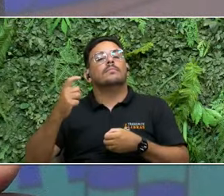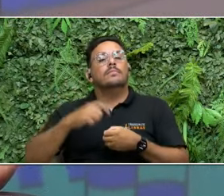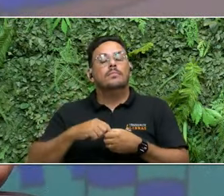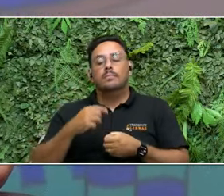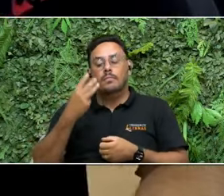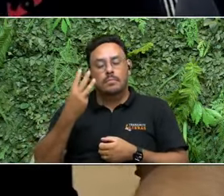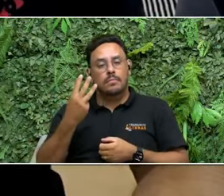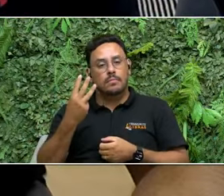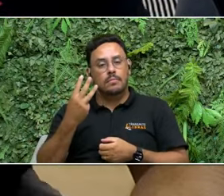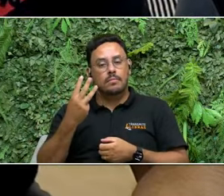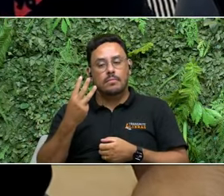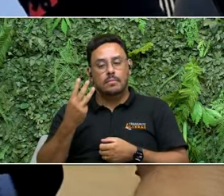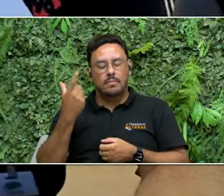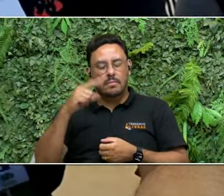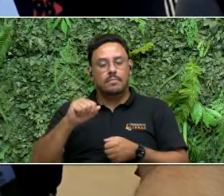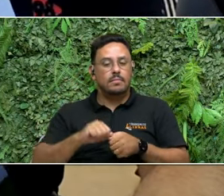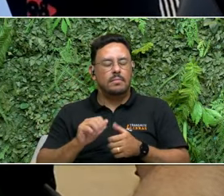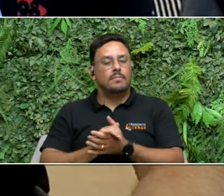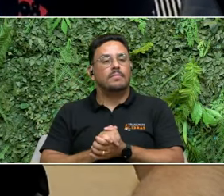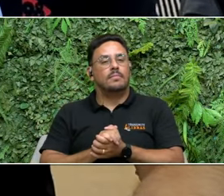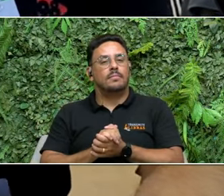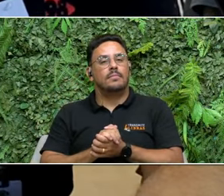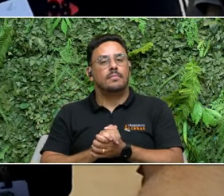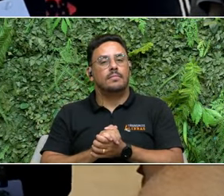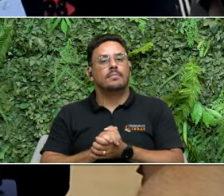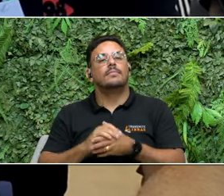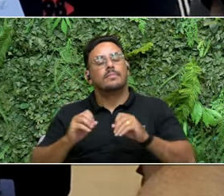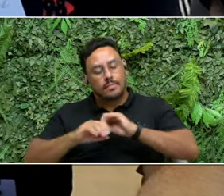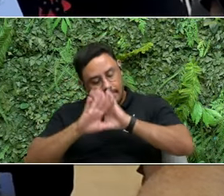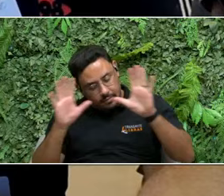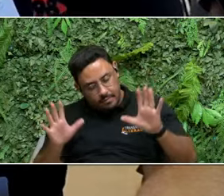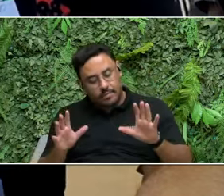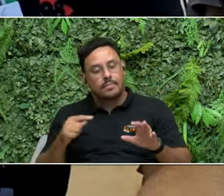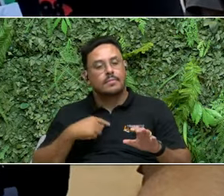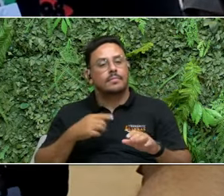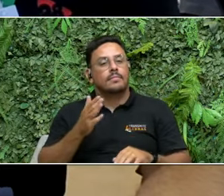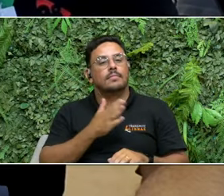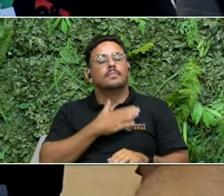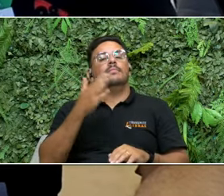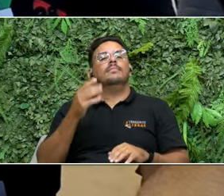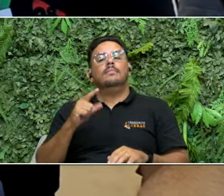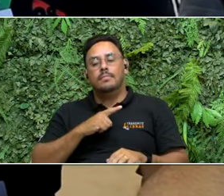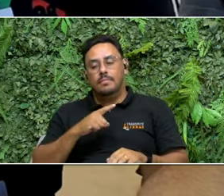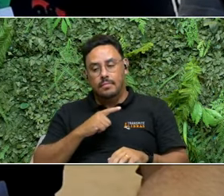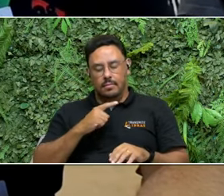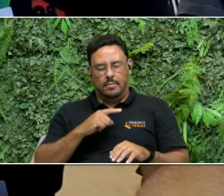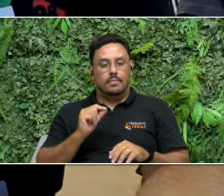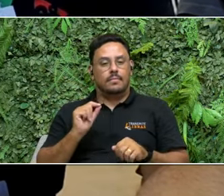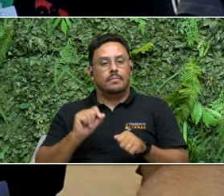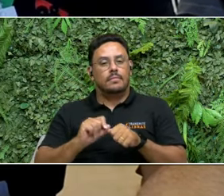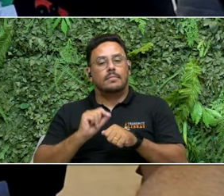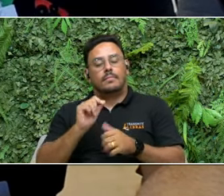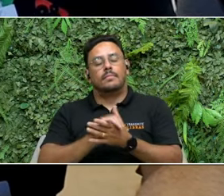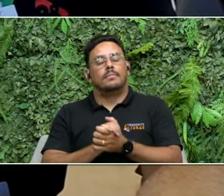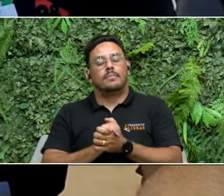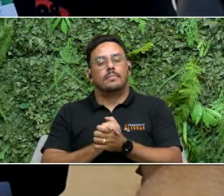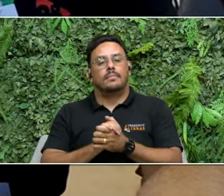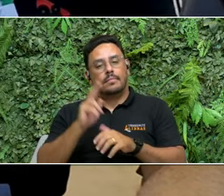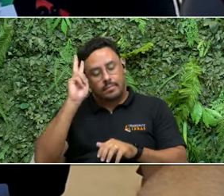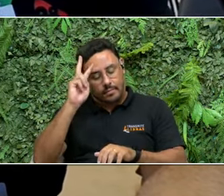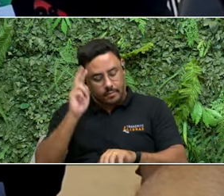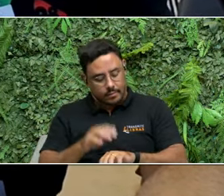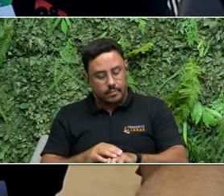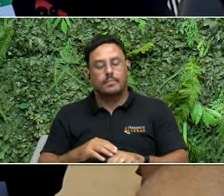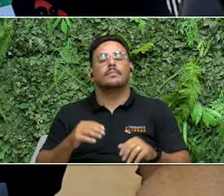temporadas delegado deixa el Lemar um bocadinho Não claro claro o rul tem um capítulo só dele na história do Atlético né G